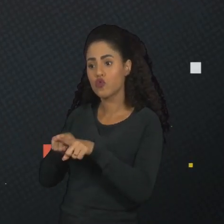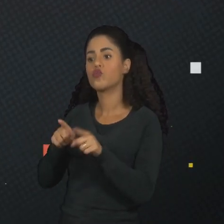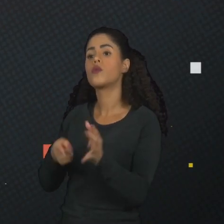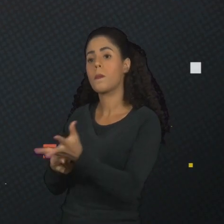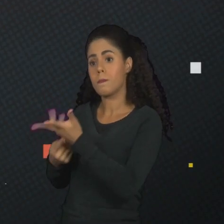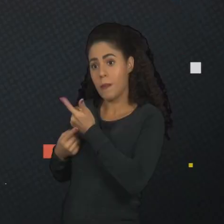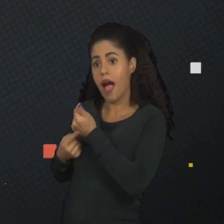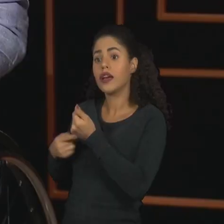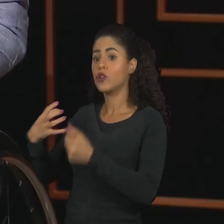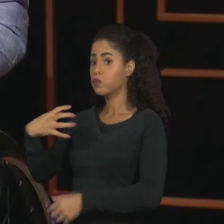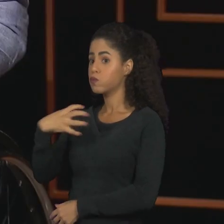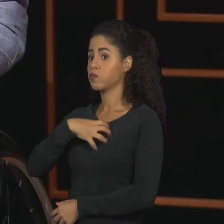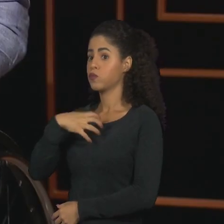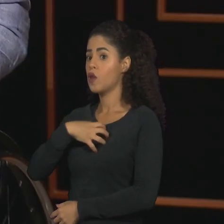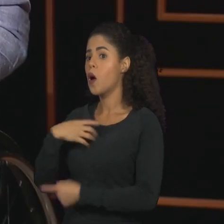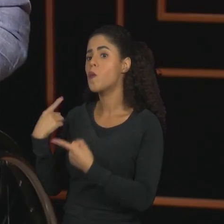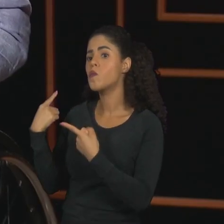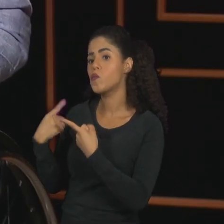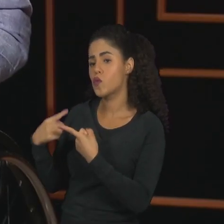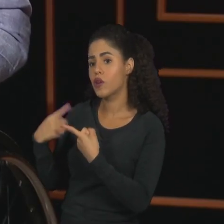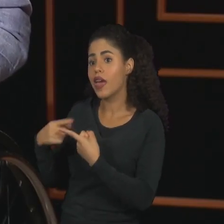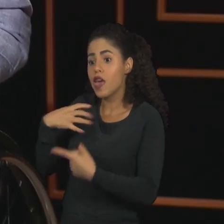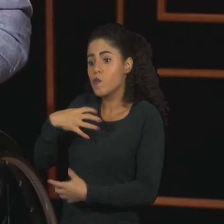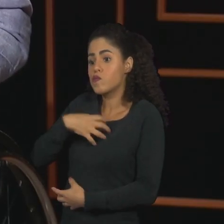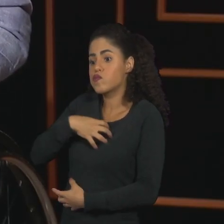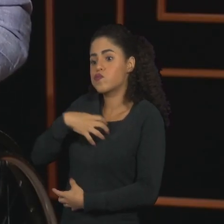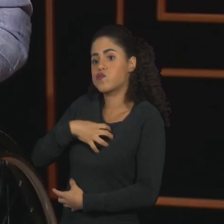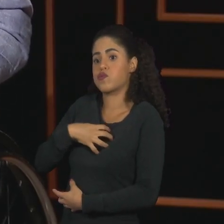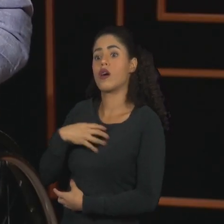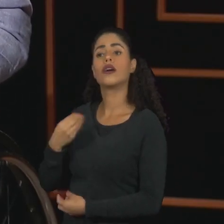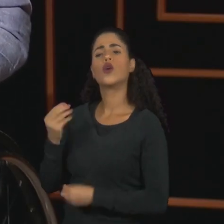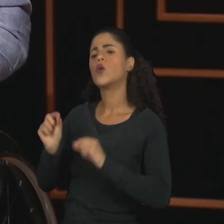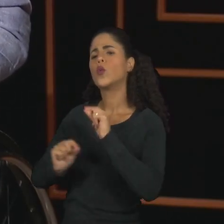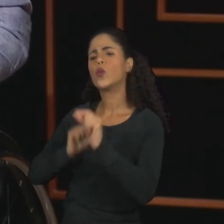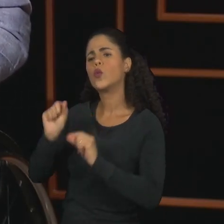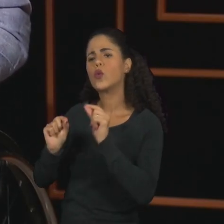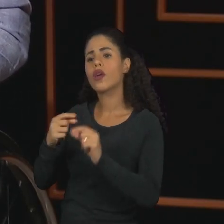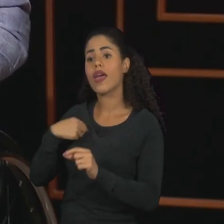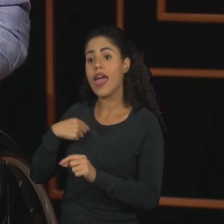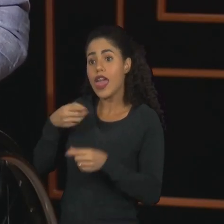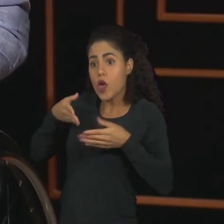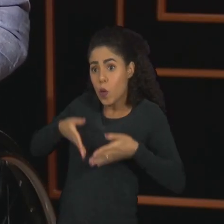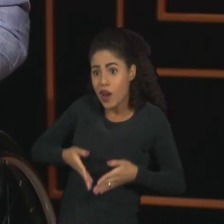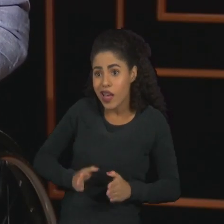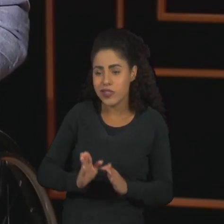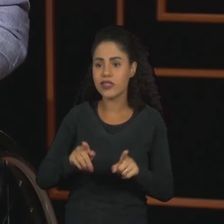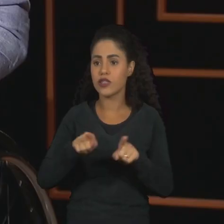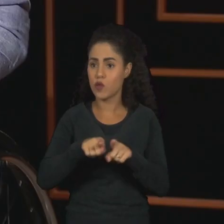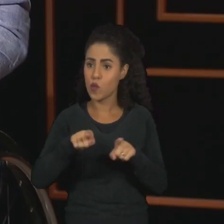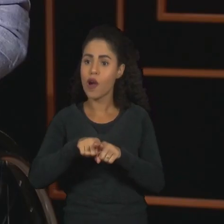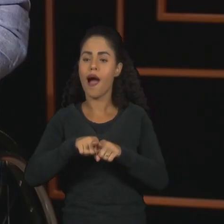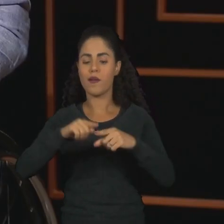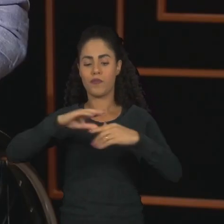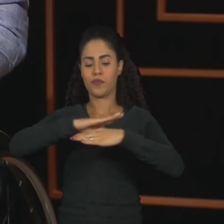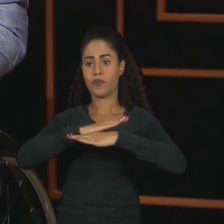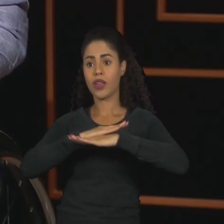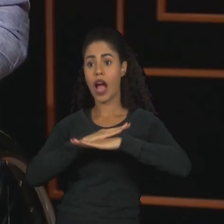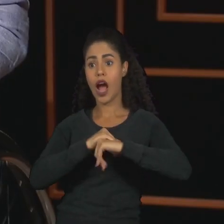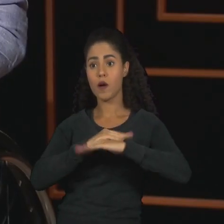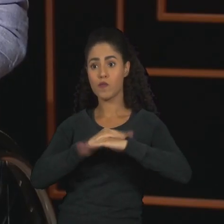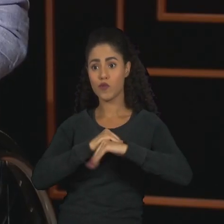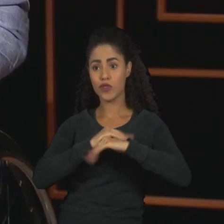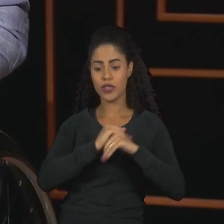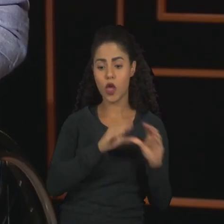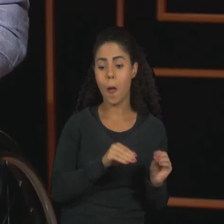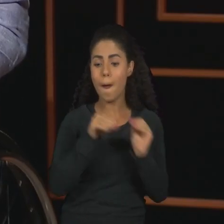foi impactante, porque eu jamais... Veja, eu nasci no Cambuci, me criei na